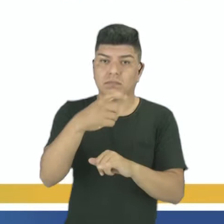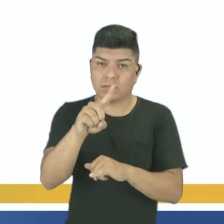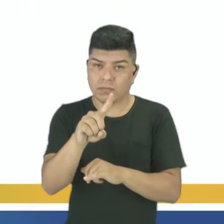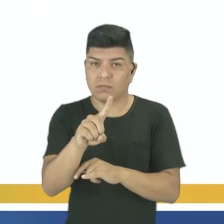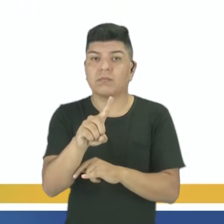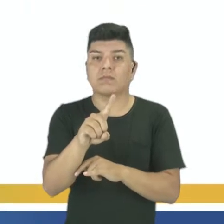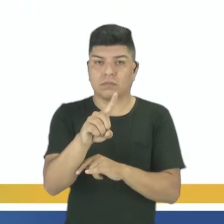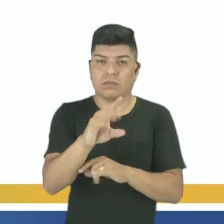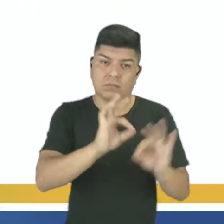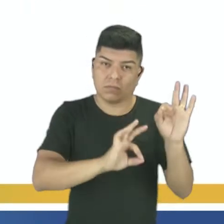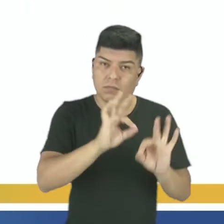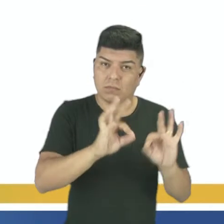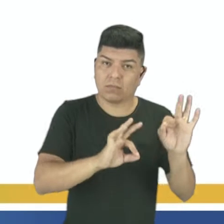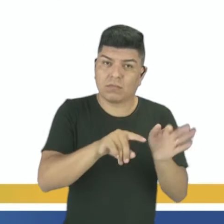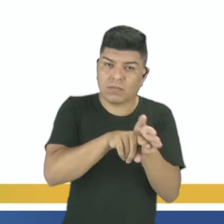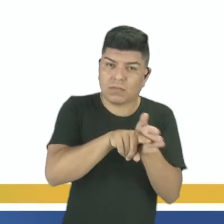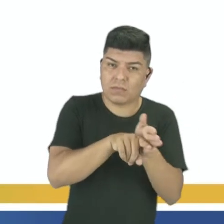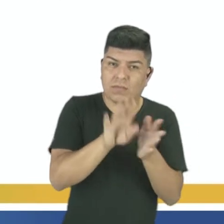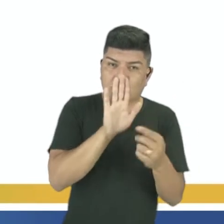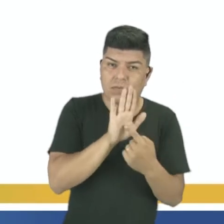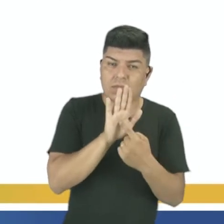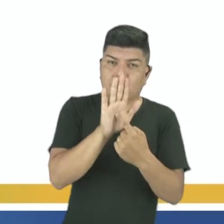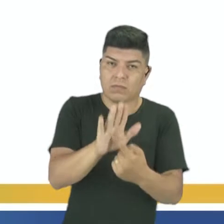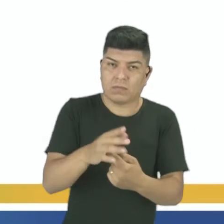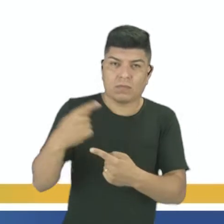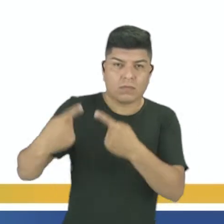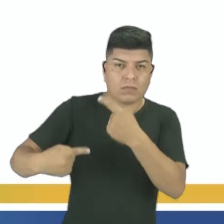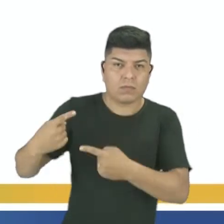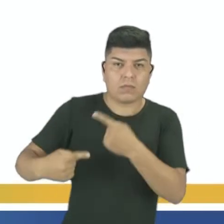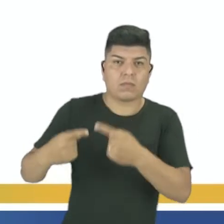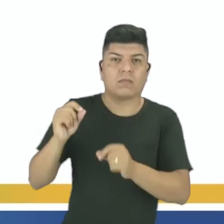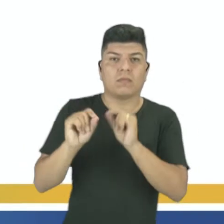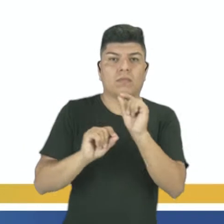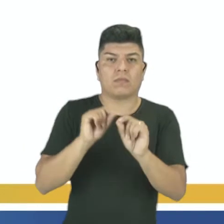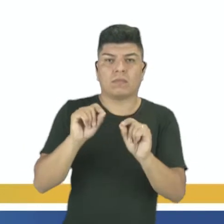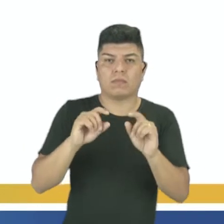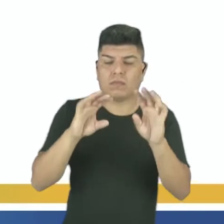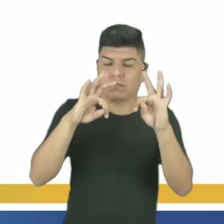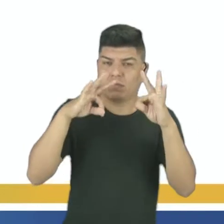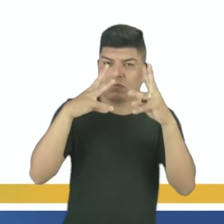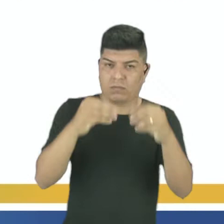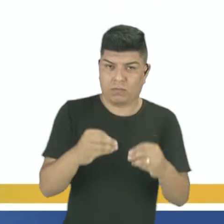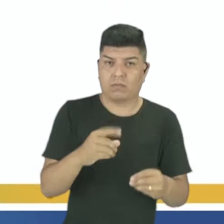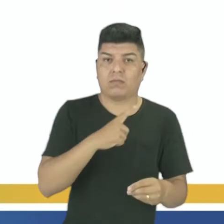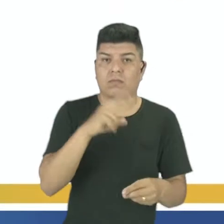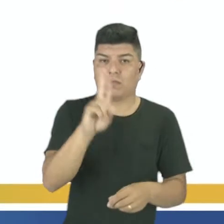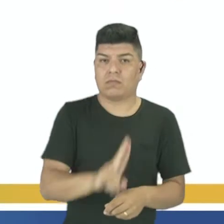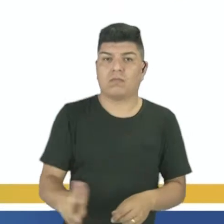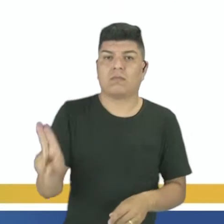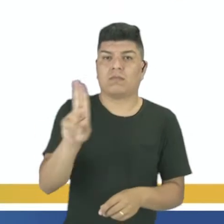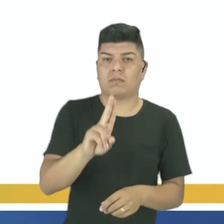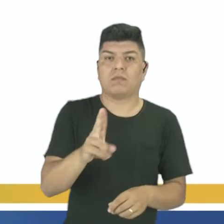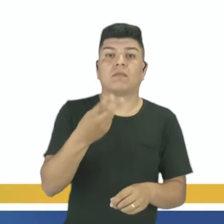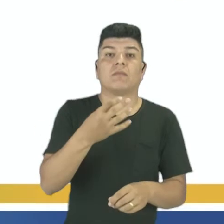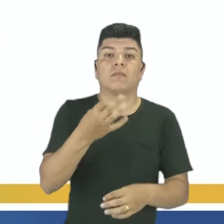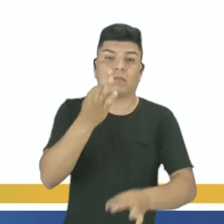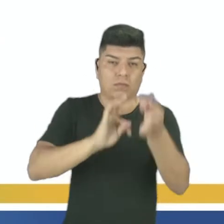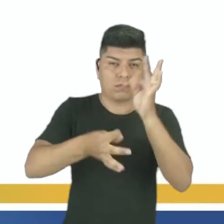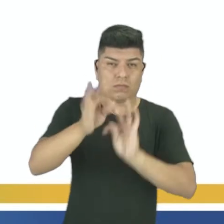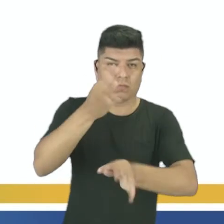pré-programadas. A pesquisa mostra que partidários de todos os aspectos políticos têm usado esse tipo de